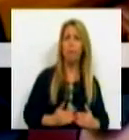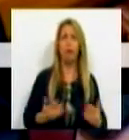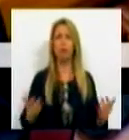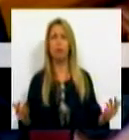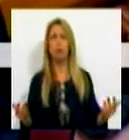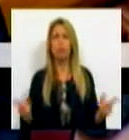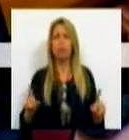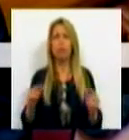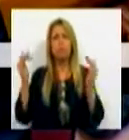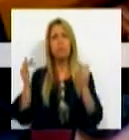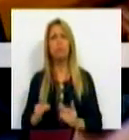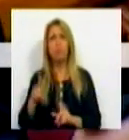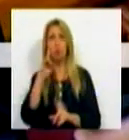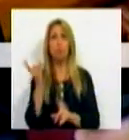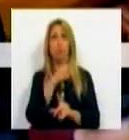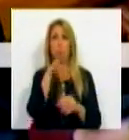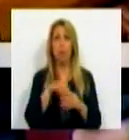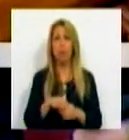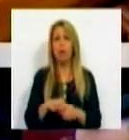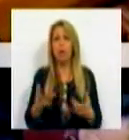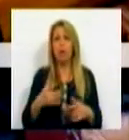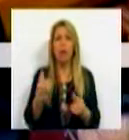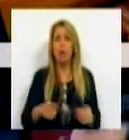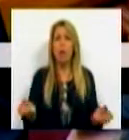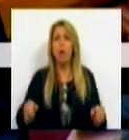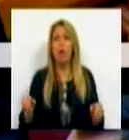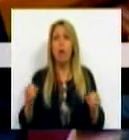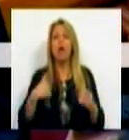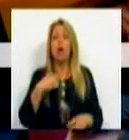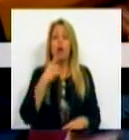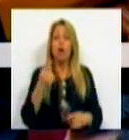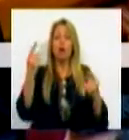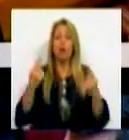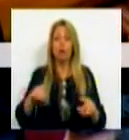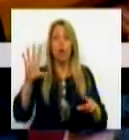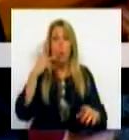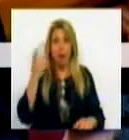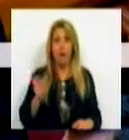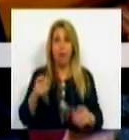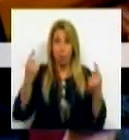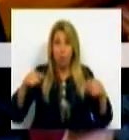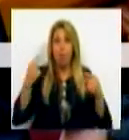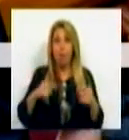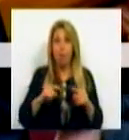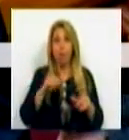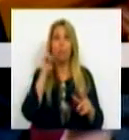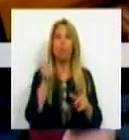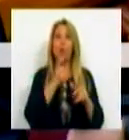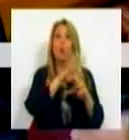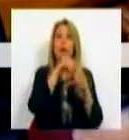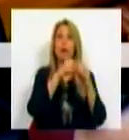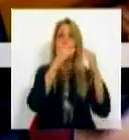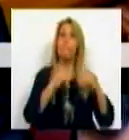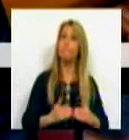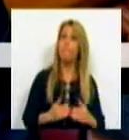contração da procura interna, só estava a dizer que nos anos em que houve mais contração da procura interna não coincidiram com anos